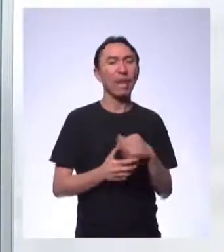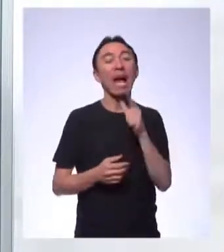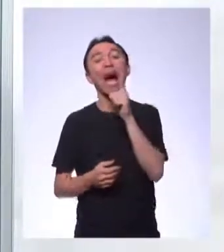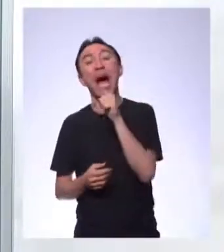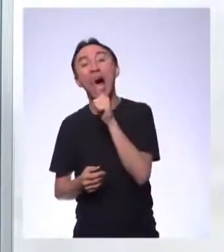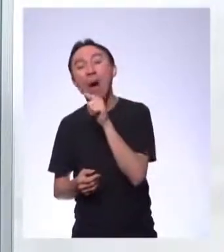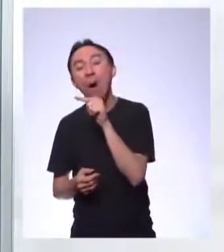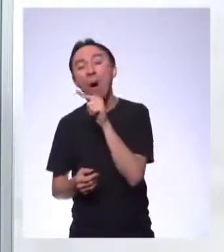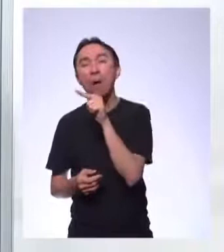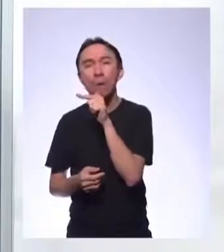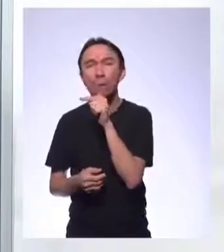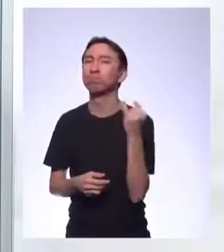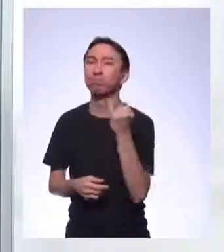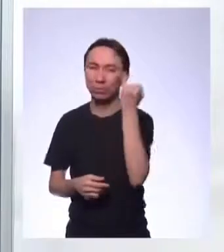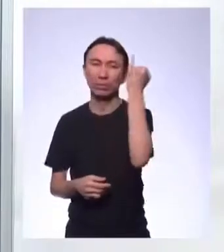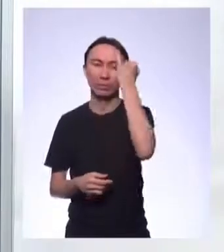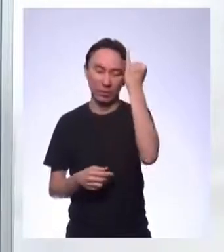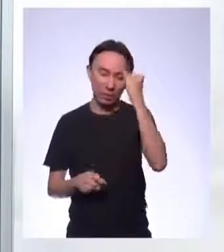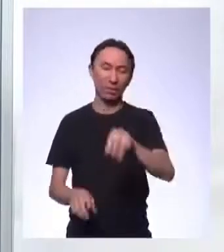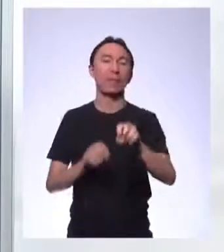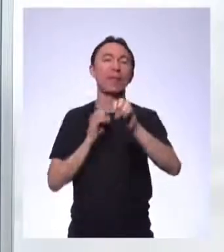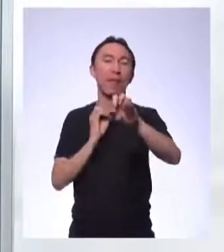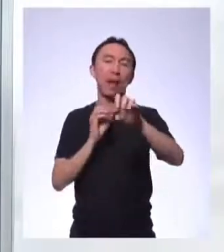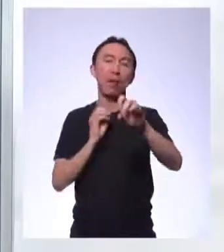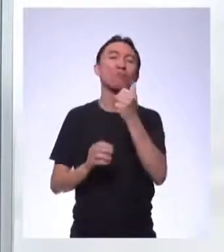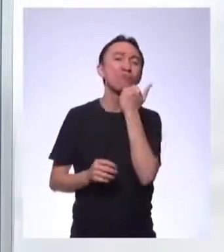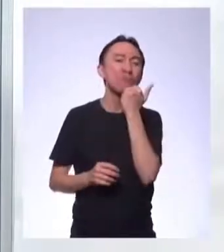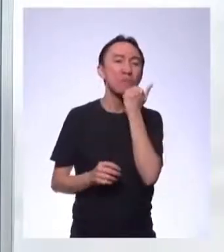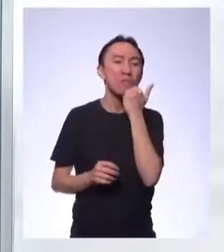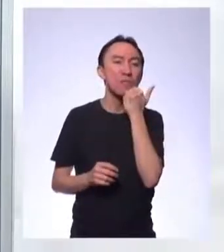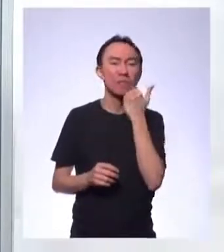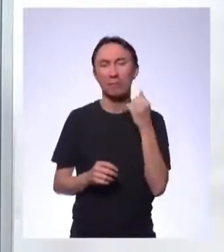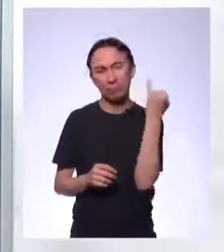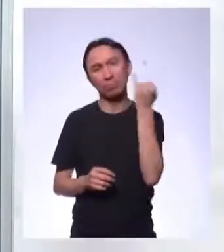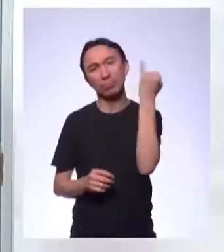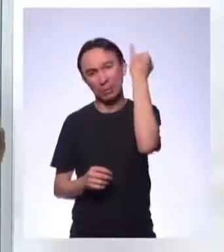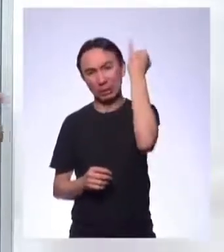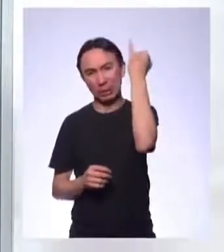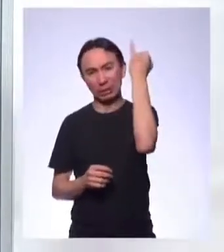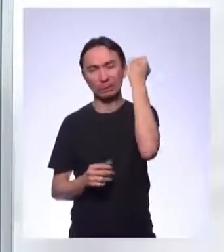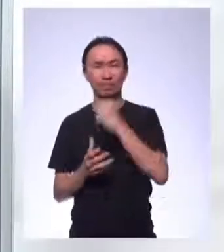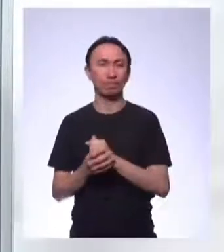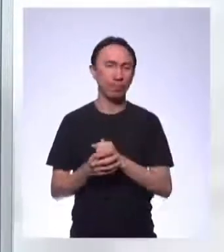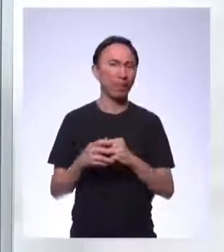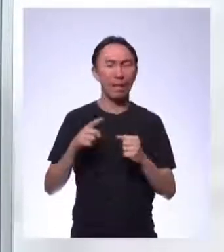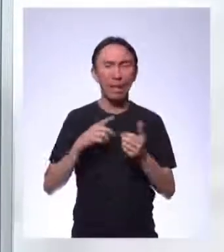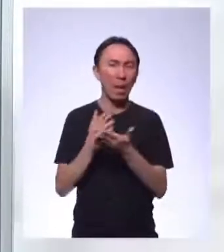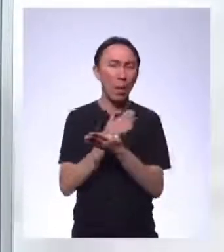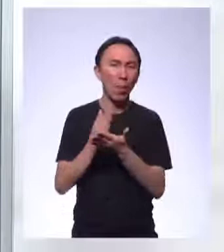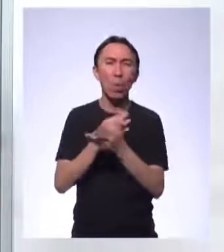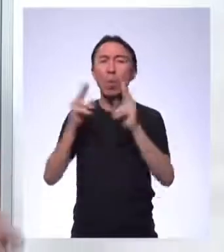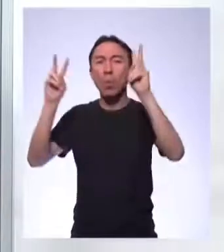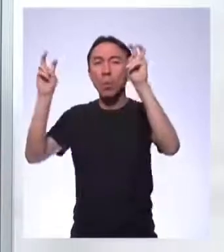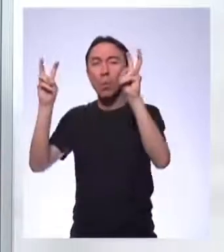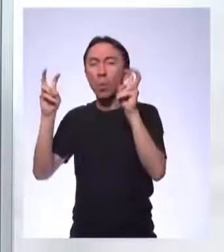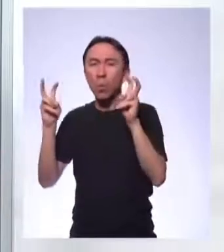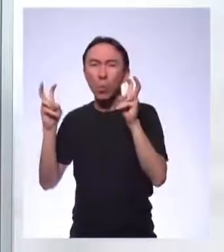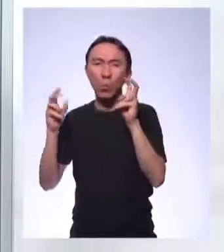tema bastante abrangente e interessante, que a gente retomasse alguns assuntos que ficaram aí no meio do caminho, dos